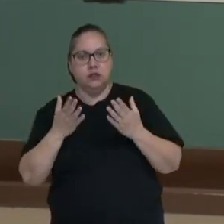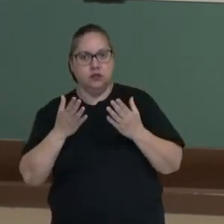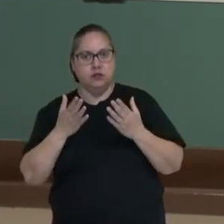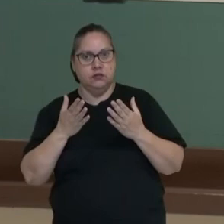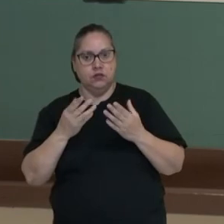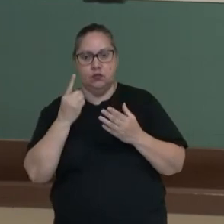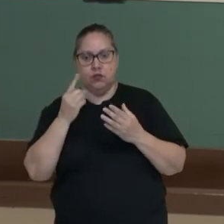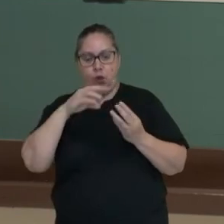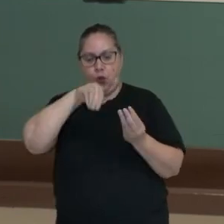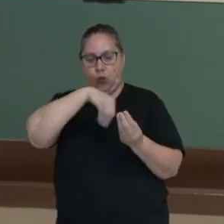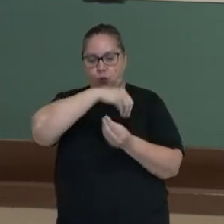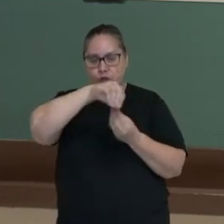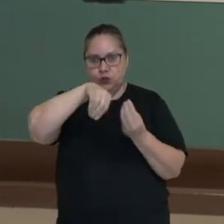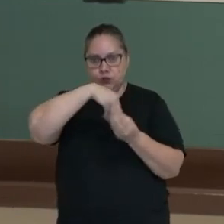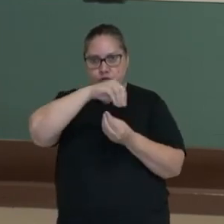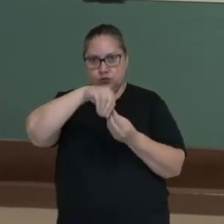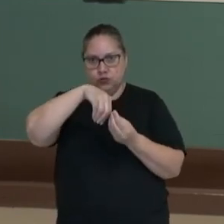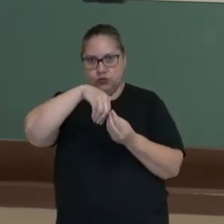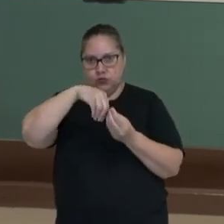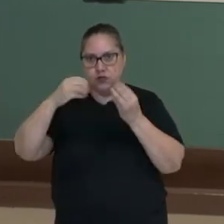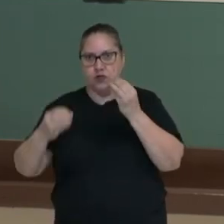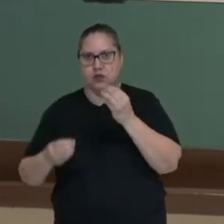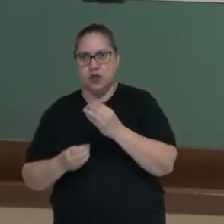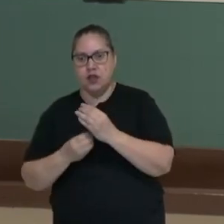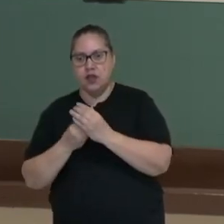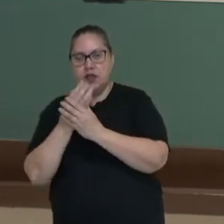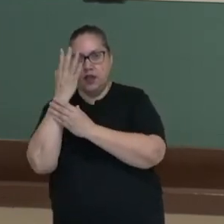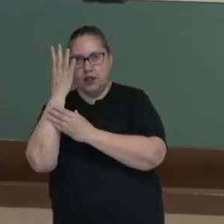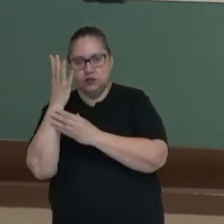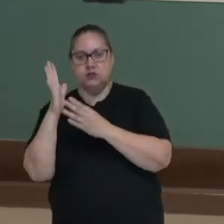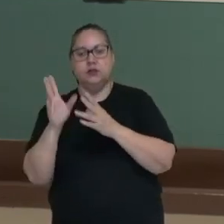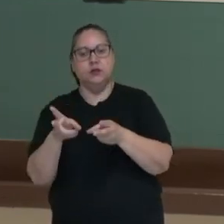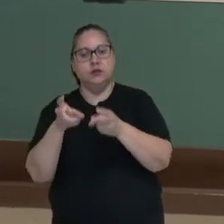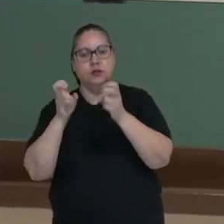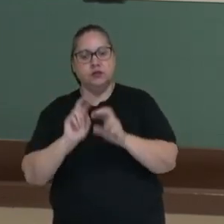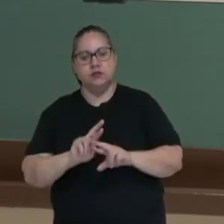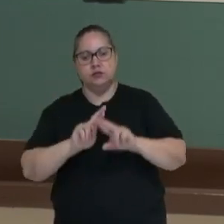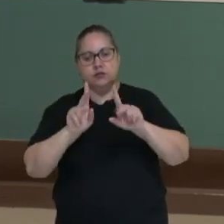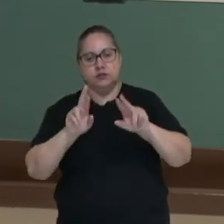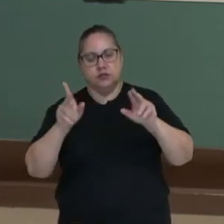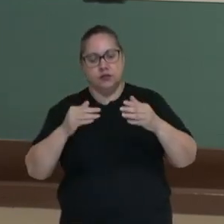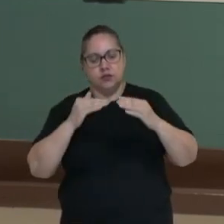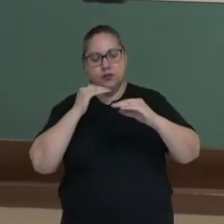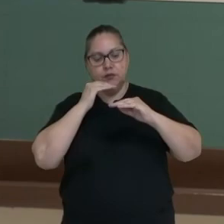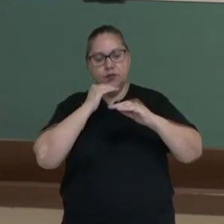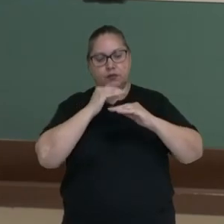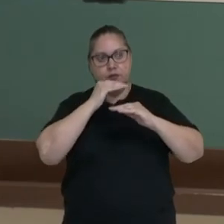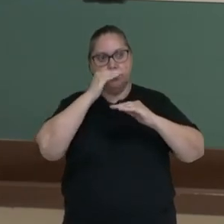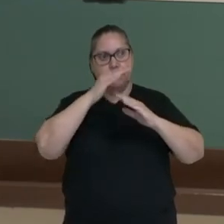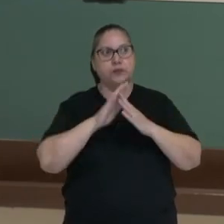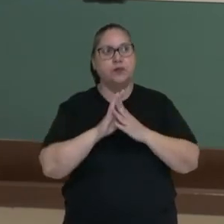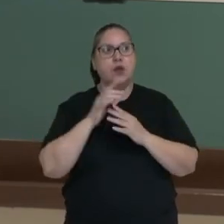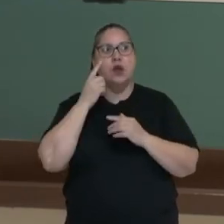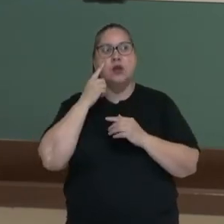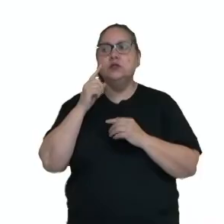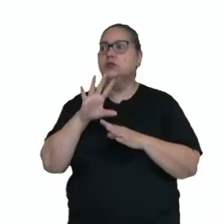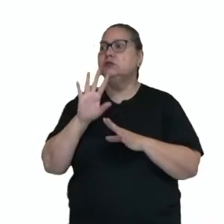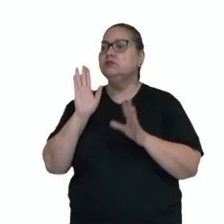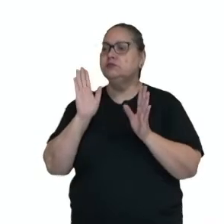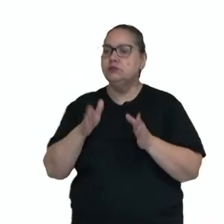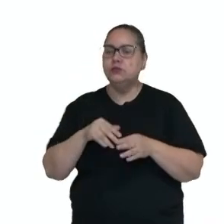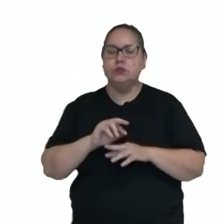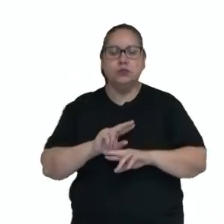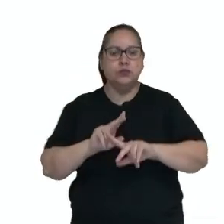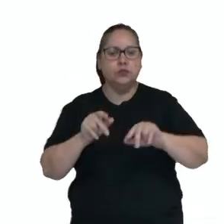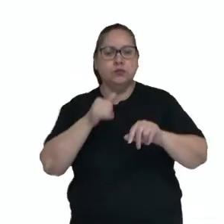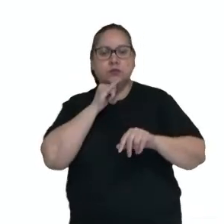é uma mistura do tipo heterogênea. Eu percebo diferentes fases. Então são os